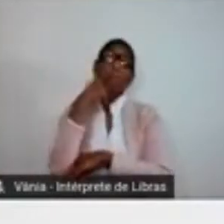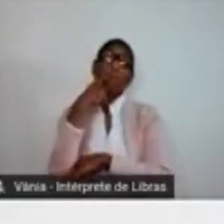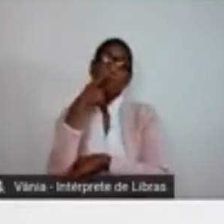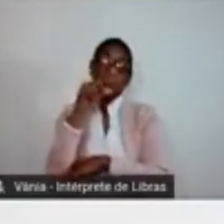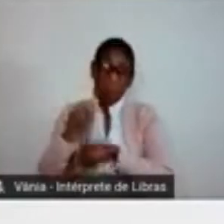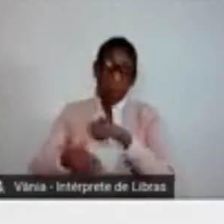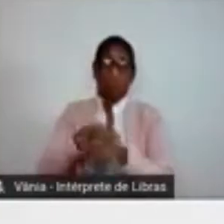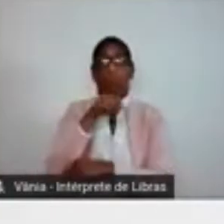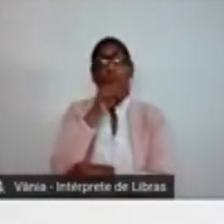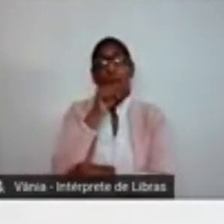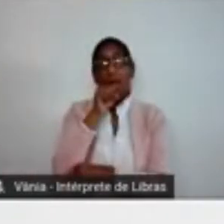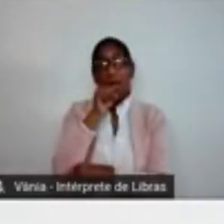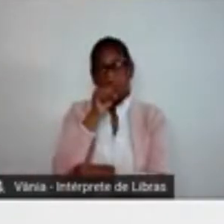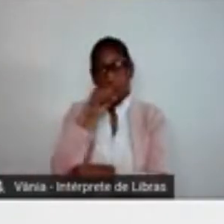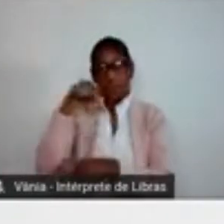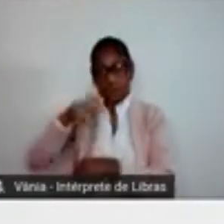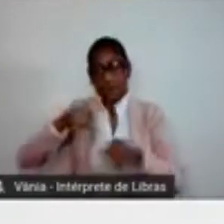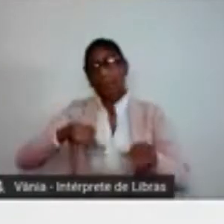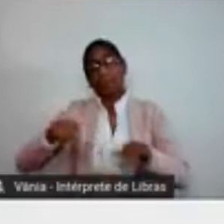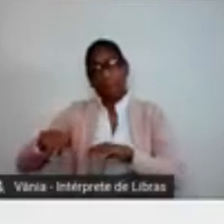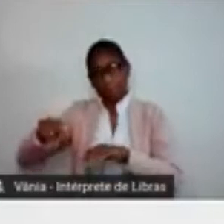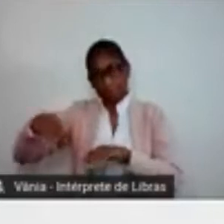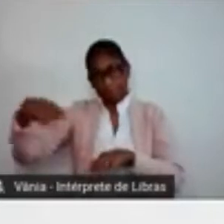fica na bandeira laranja nesta próxima semana.